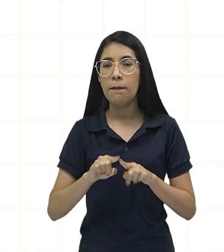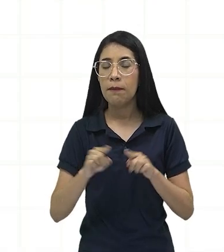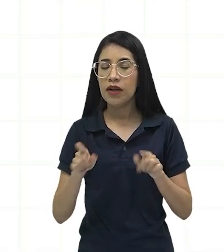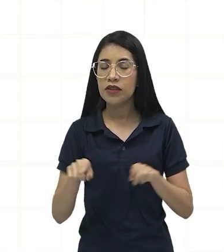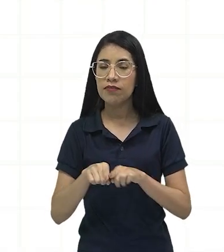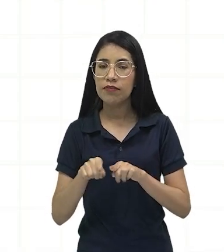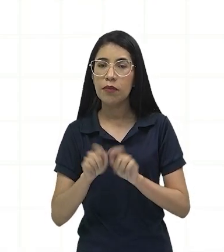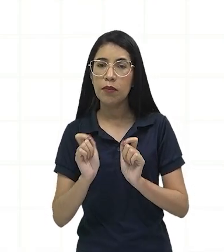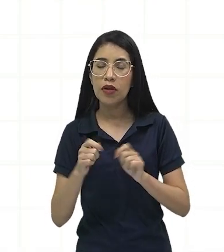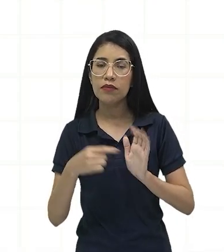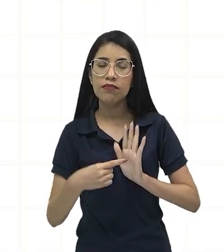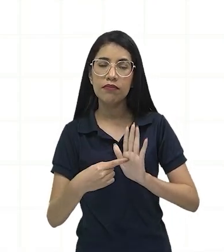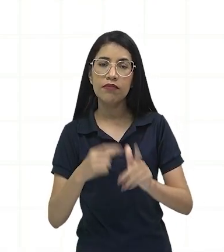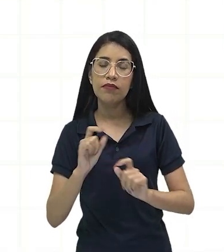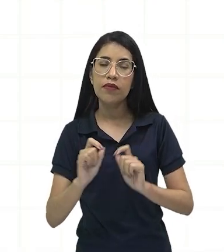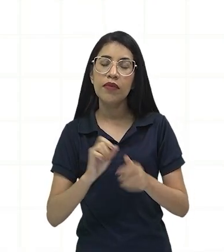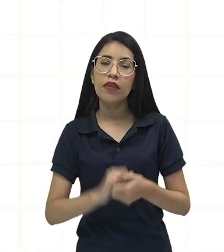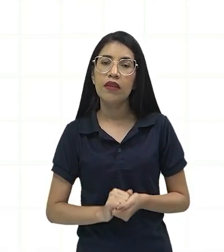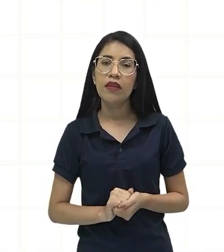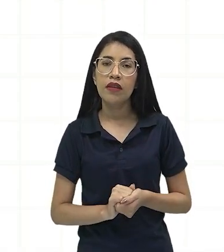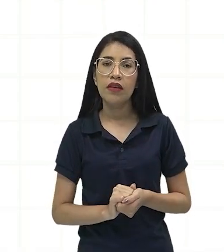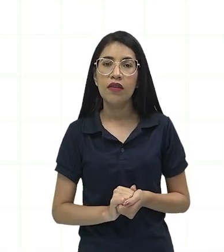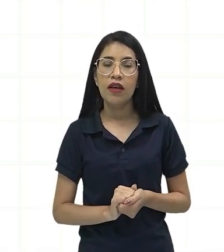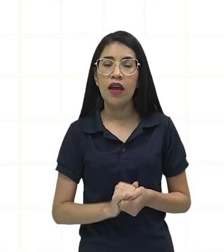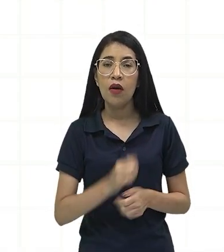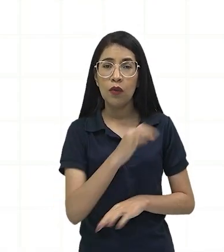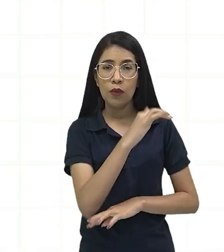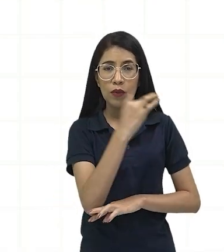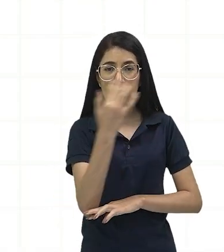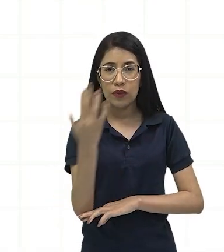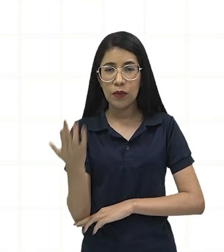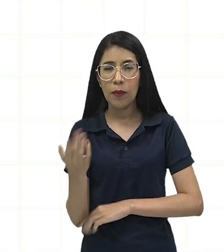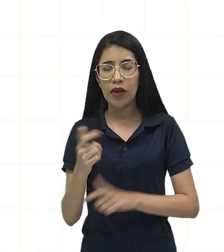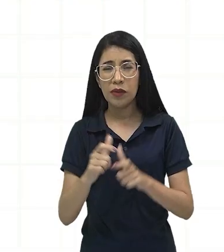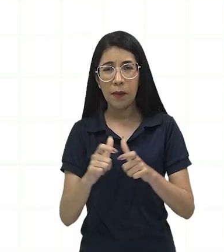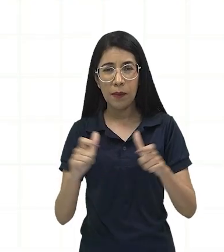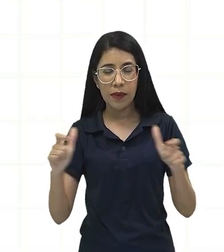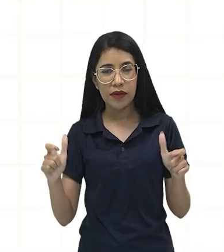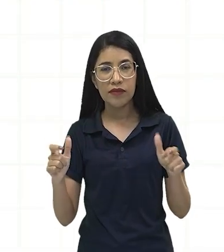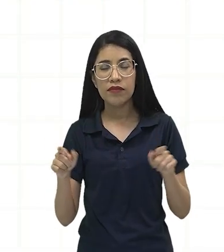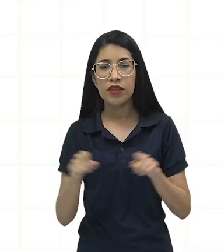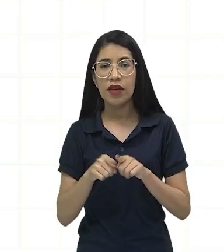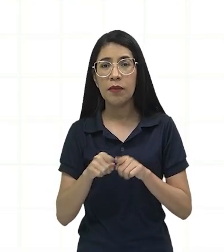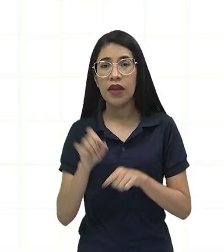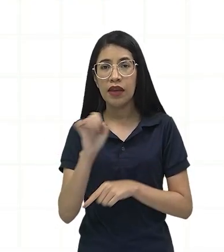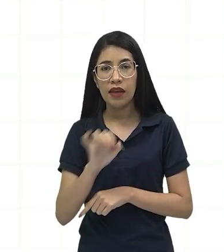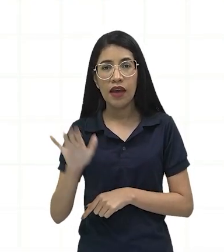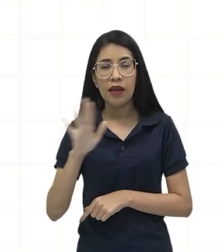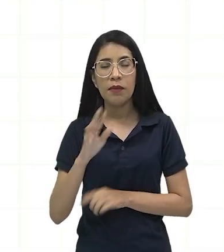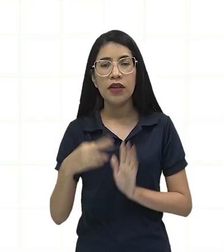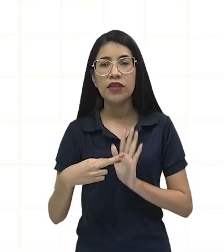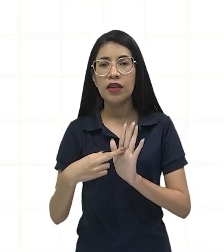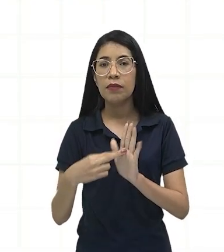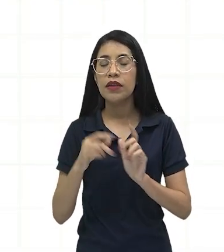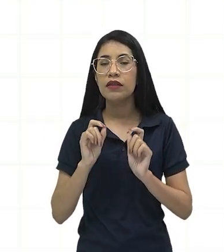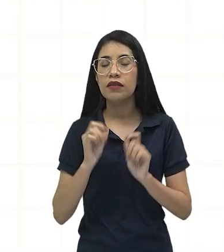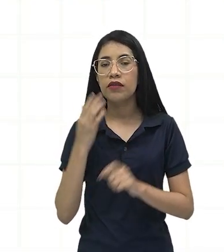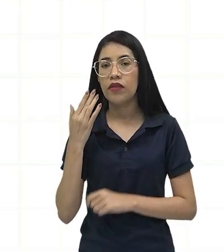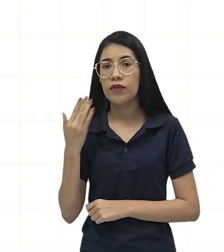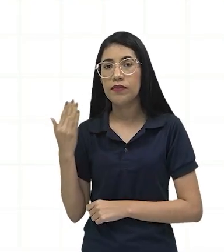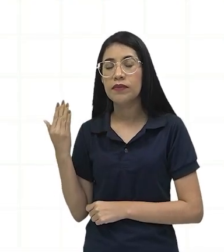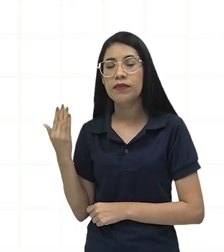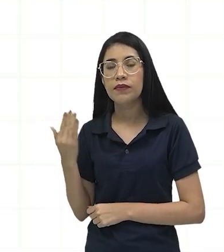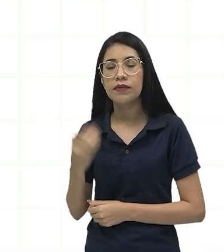podemos destacar o aumento do desmatamento, né? E essa imagem, olha, ela reflete bem